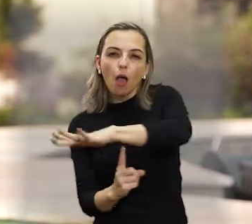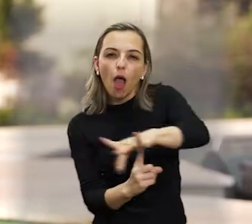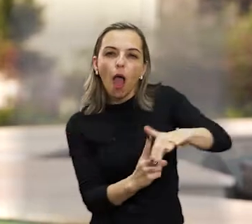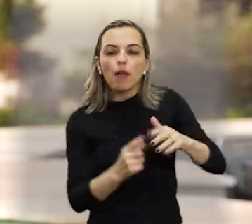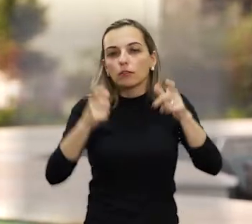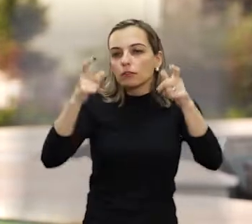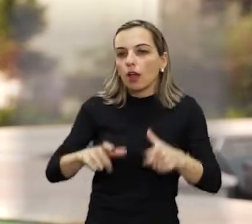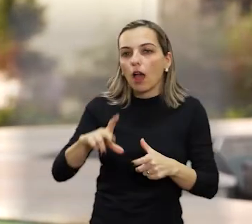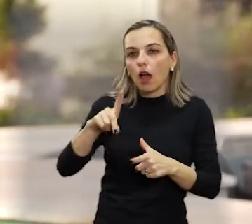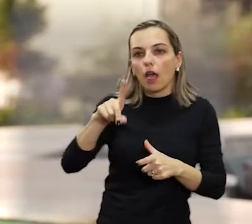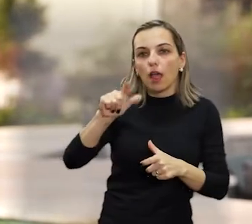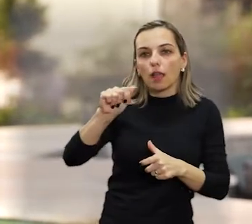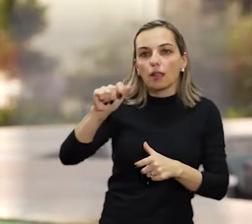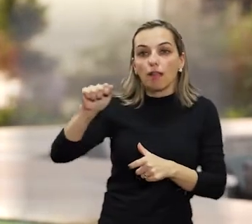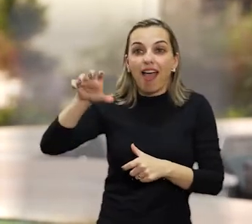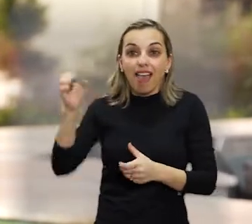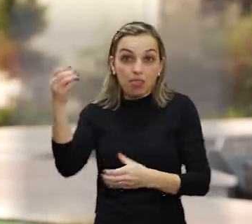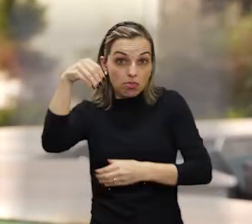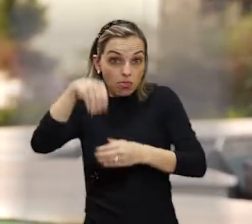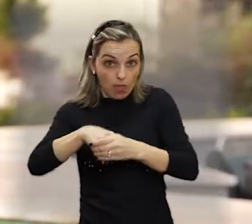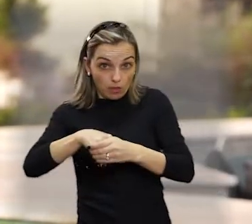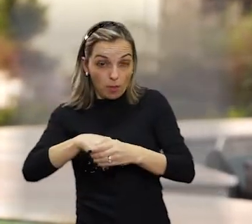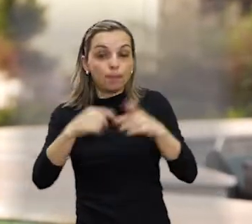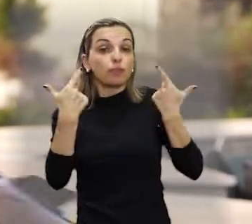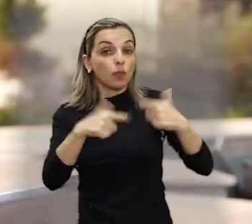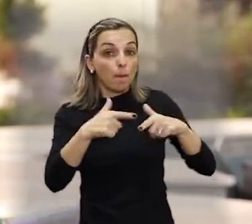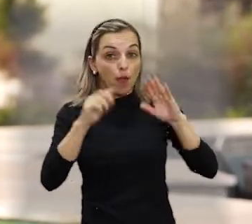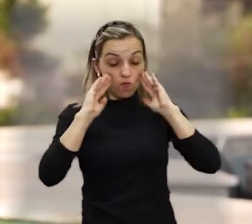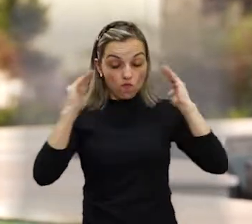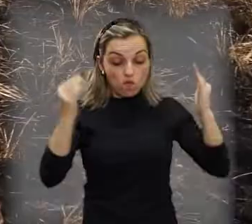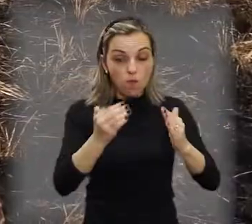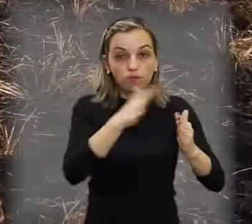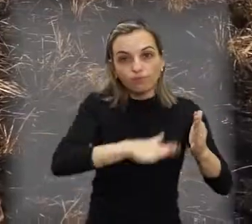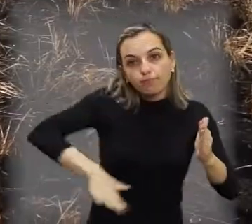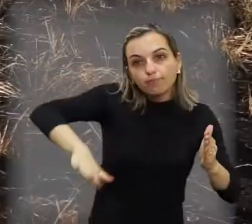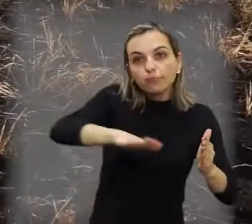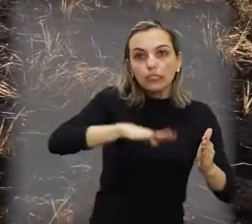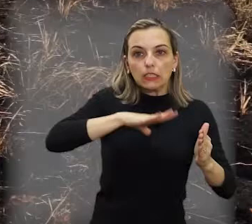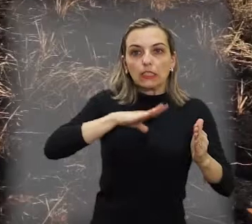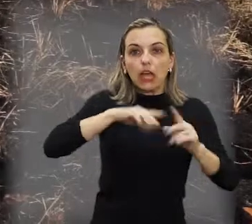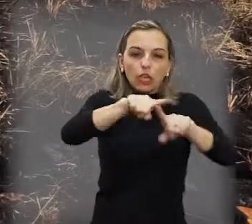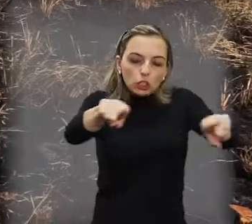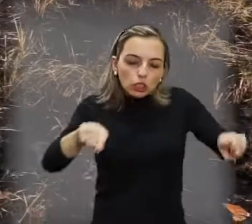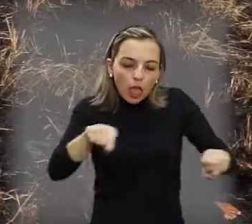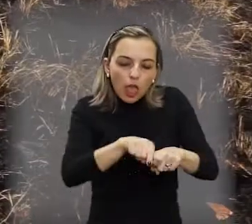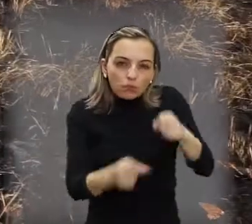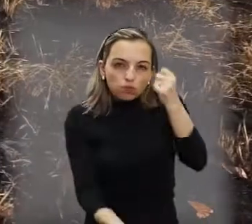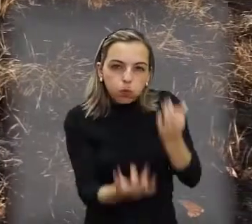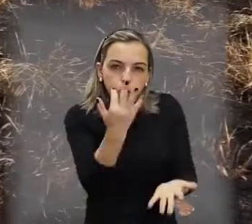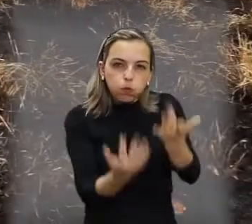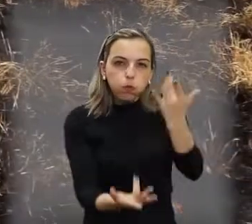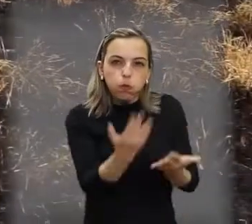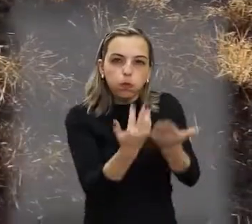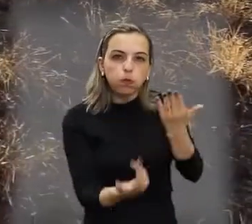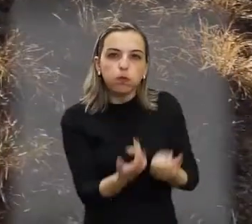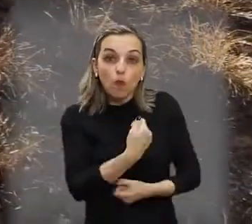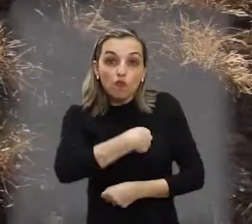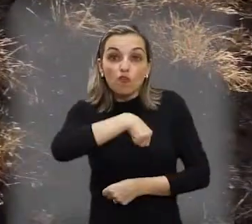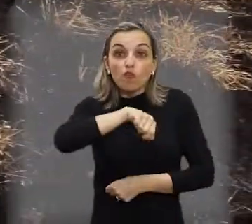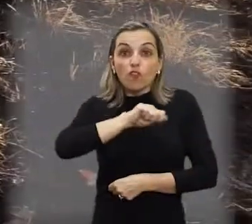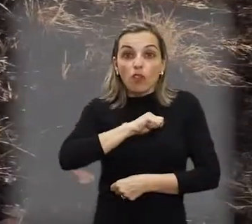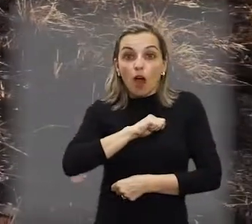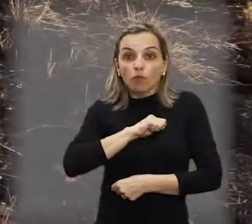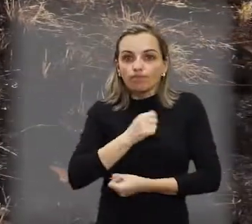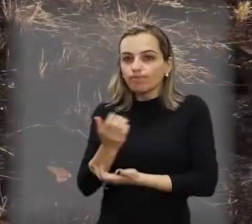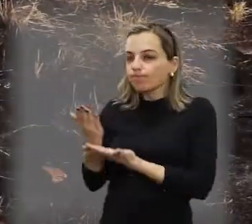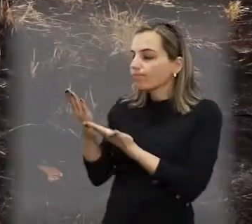ambiental, uma das áreas da Diretoria de Gestão Ambiental do DAE. O setor dele é o responsável por fiscalizar os terrenos que passam